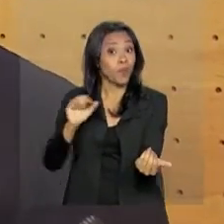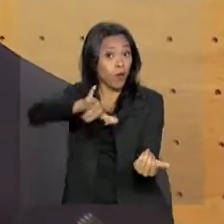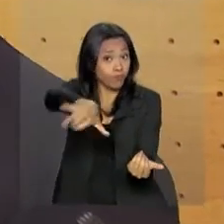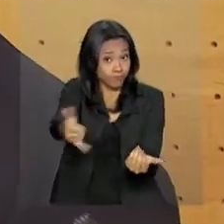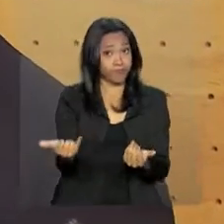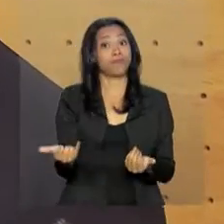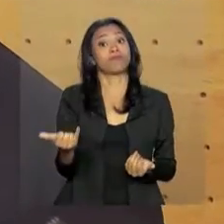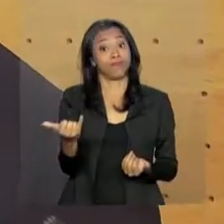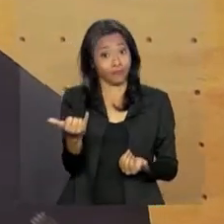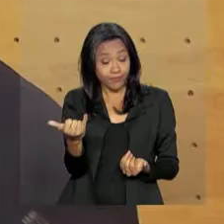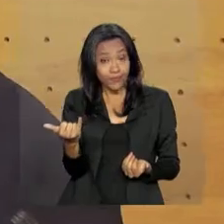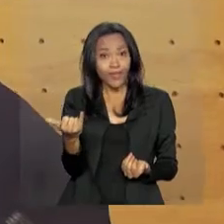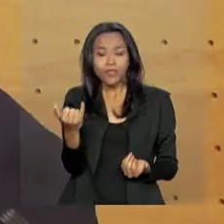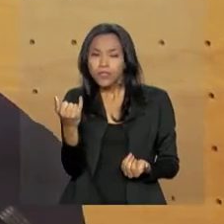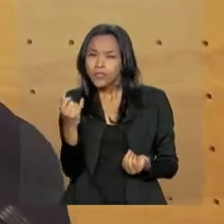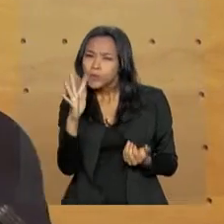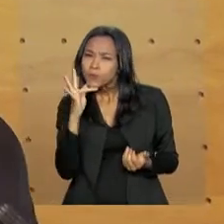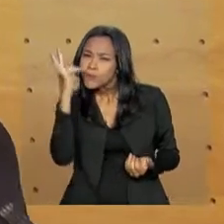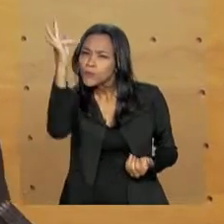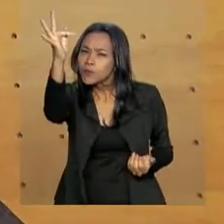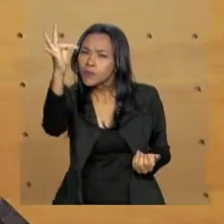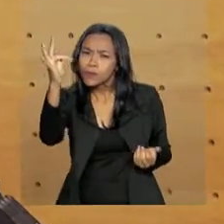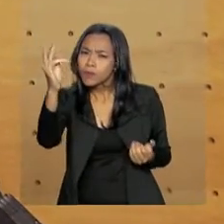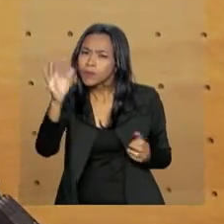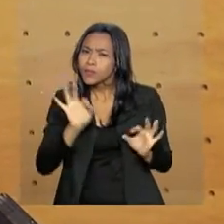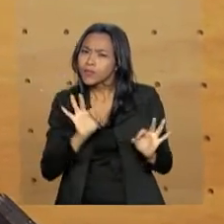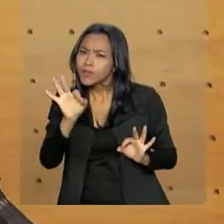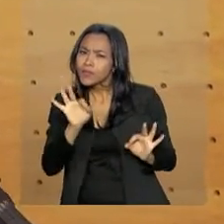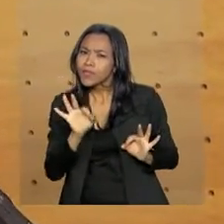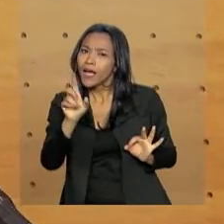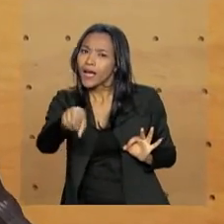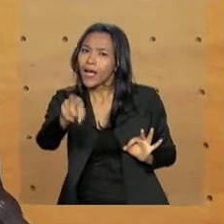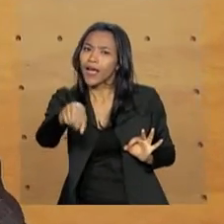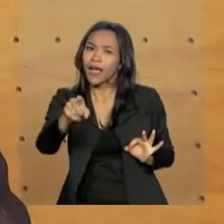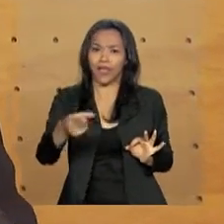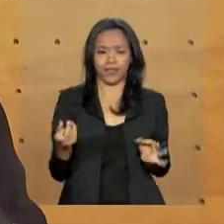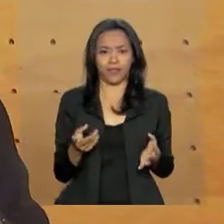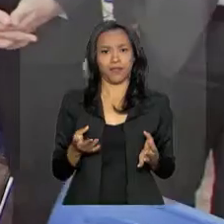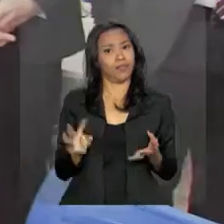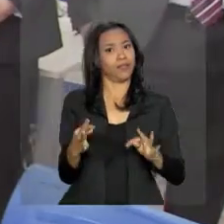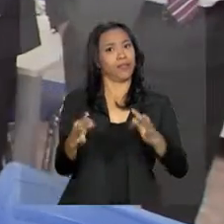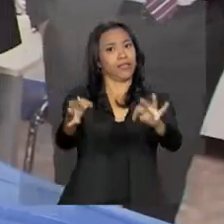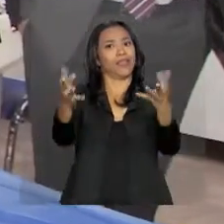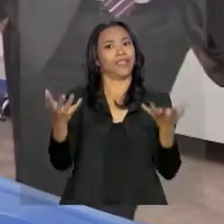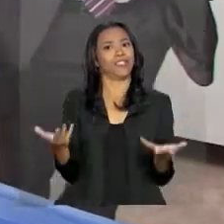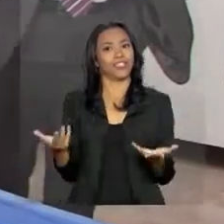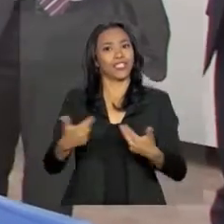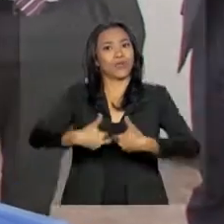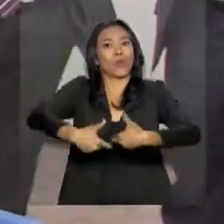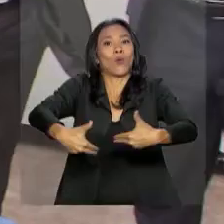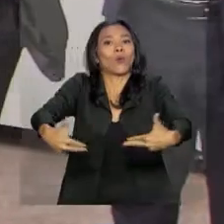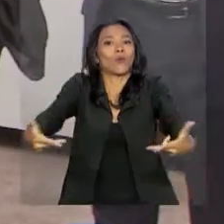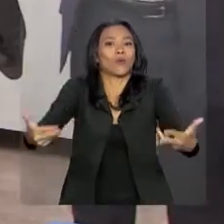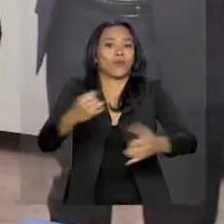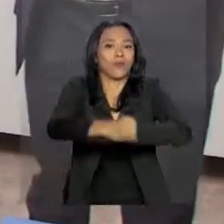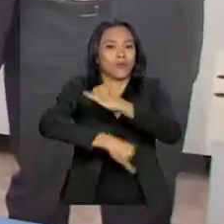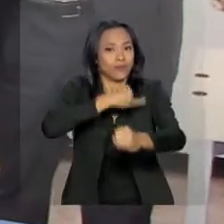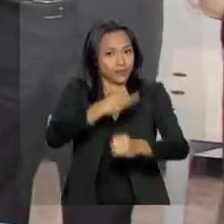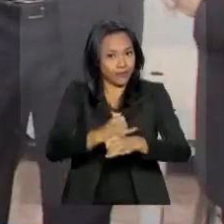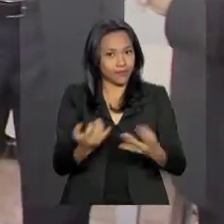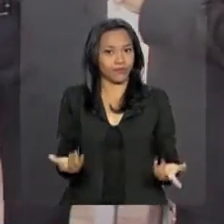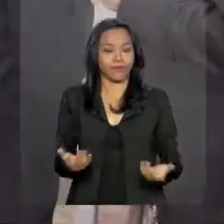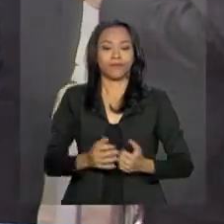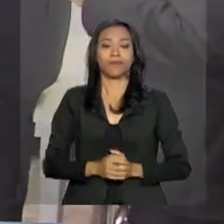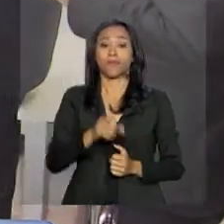viver já o futuro próximo qual é o futuro próximo o mundo da internet das coisas esta é a segunda etapa do projeto